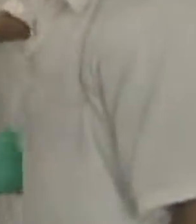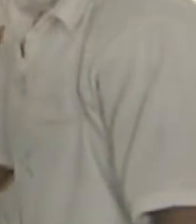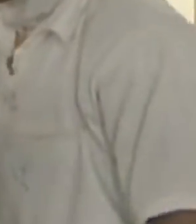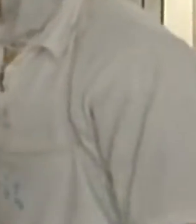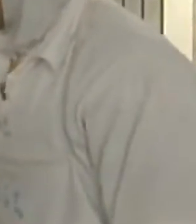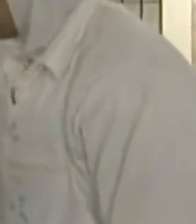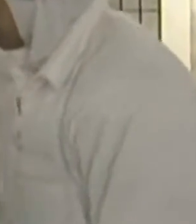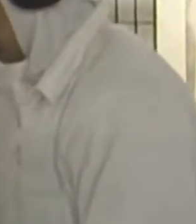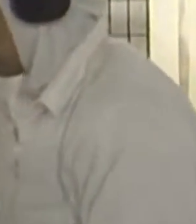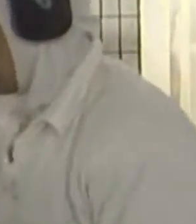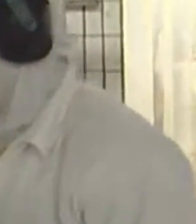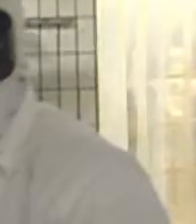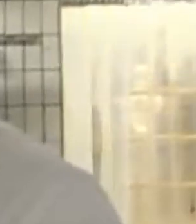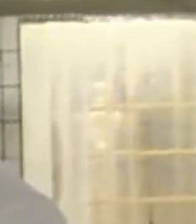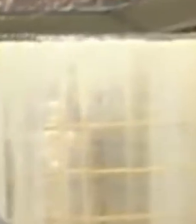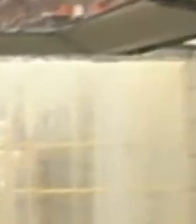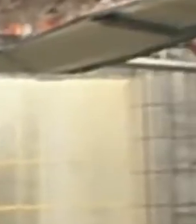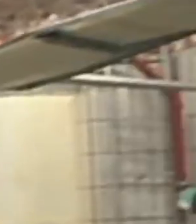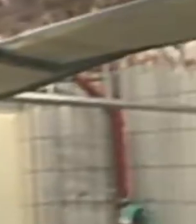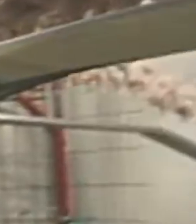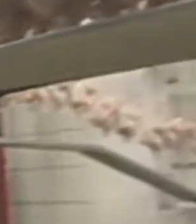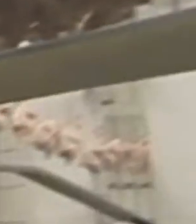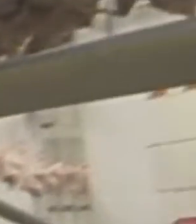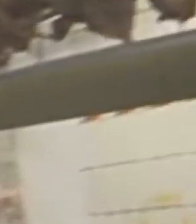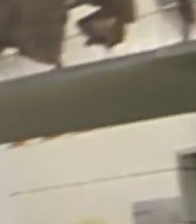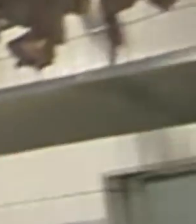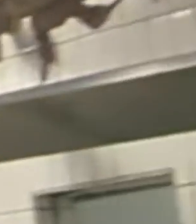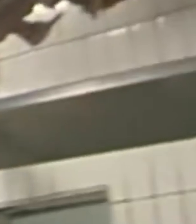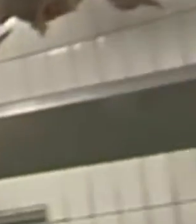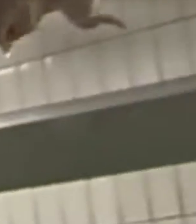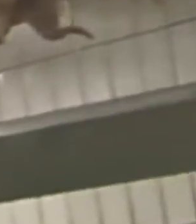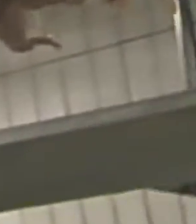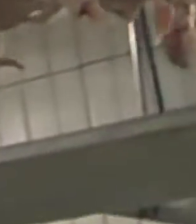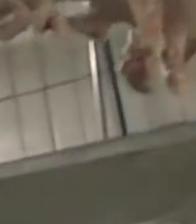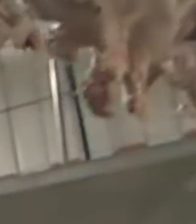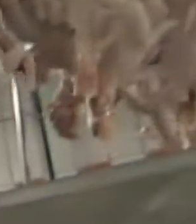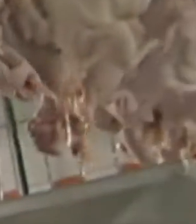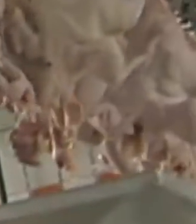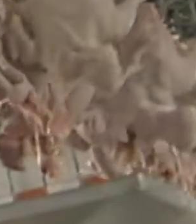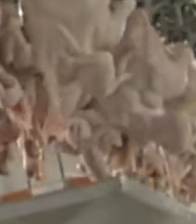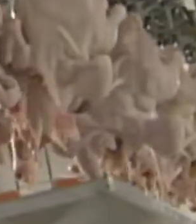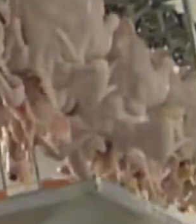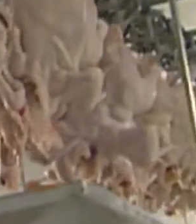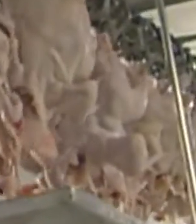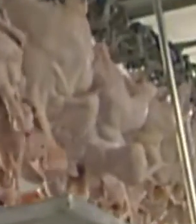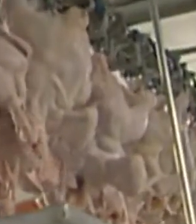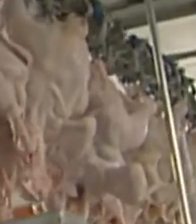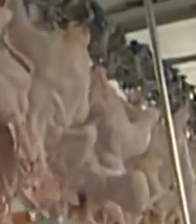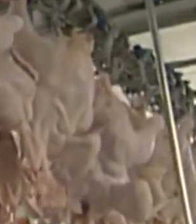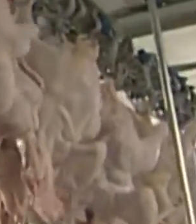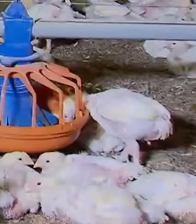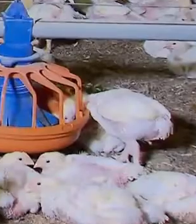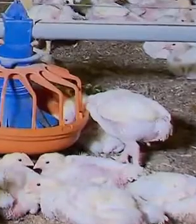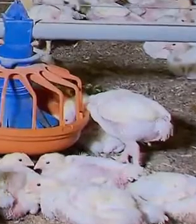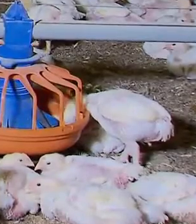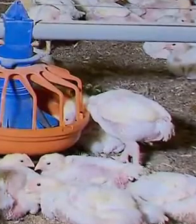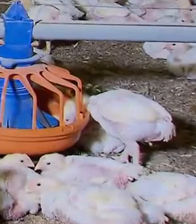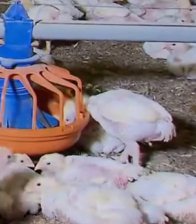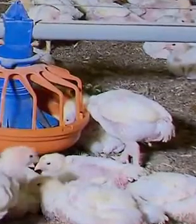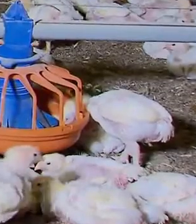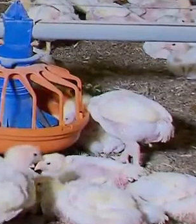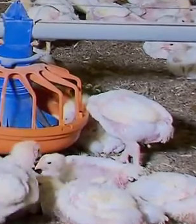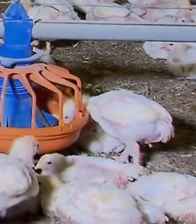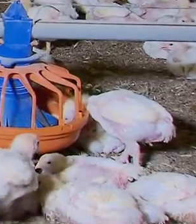topo da lista de maiores compradores do frango brasileiro, que inclui também China, Japão e nações da União Europeia. A estimativa